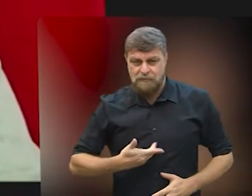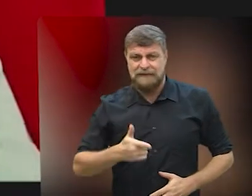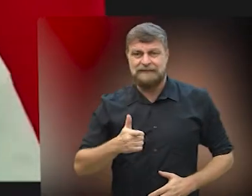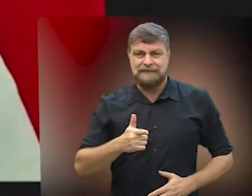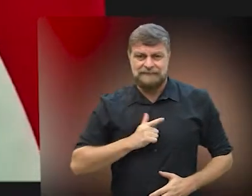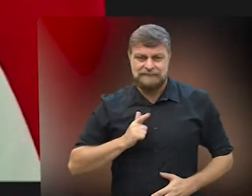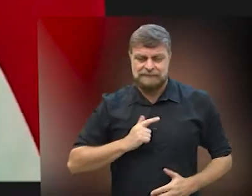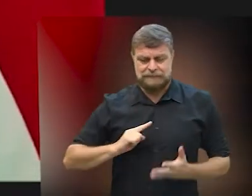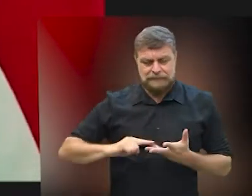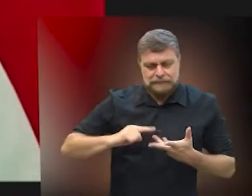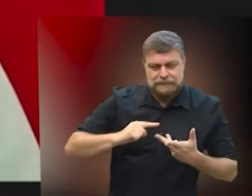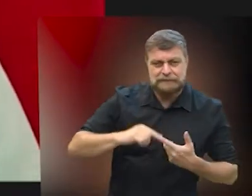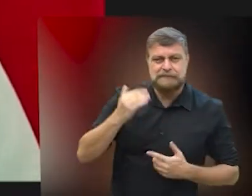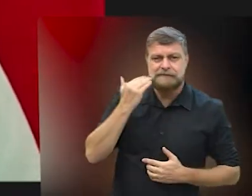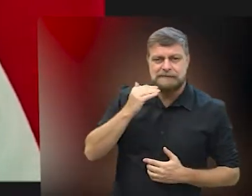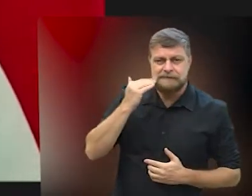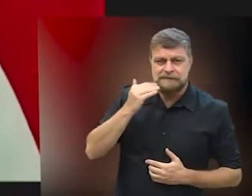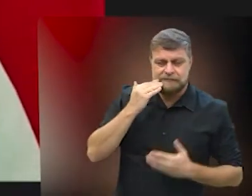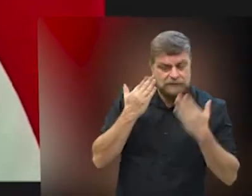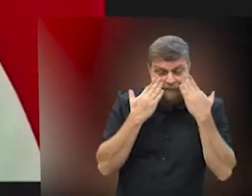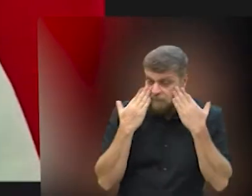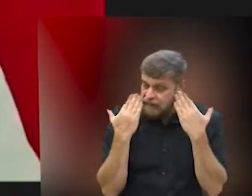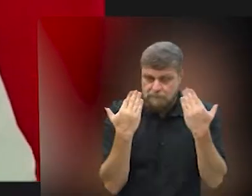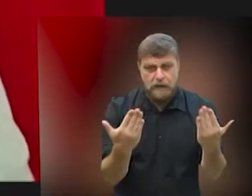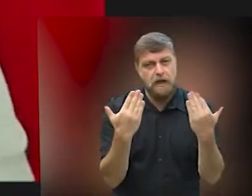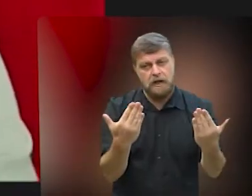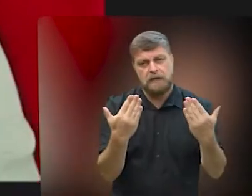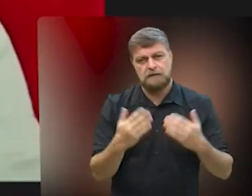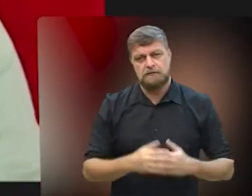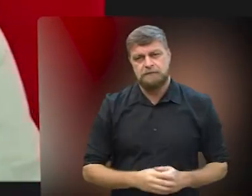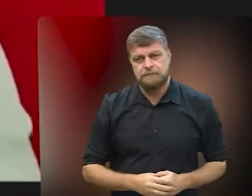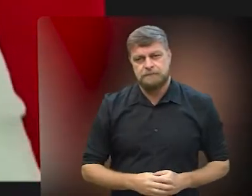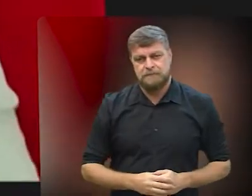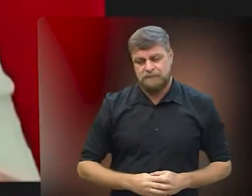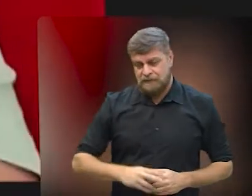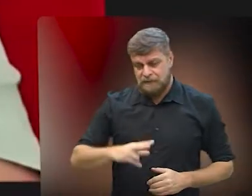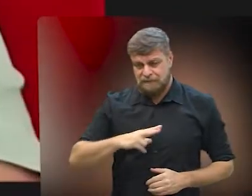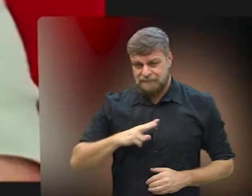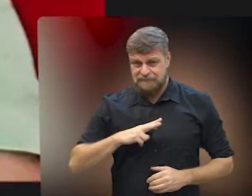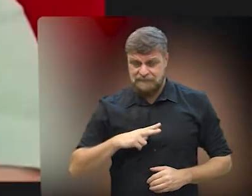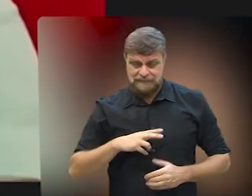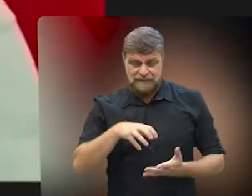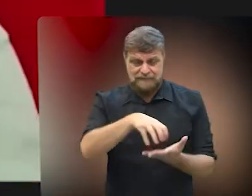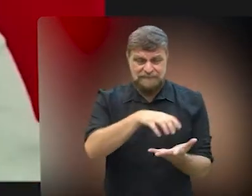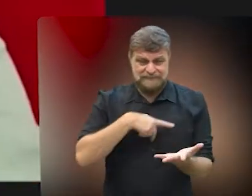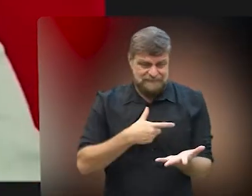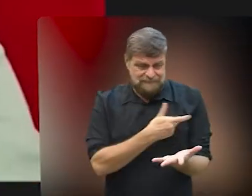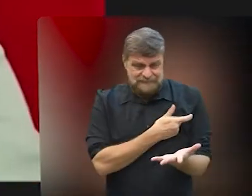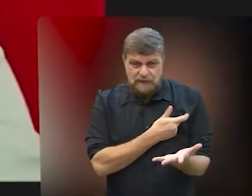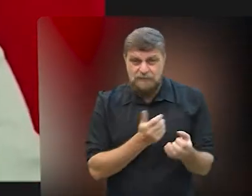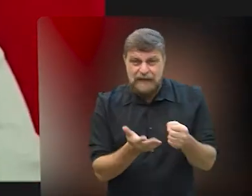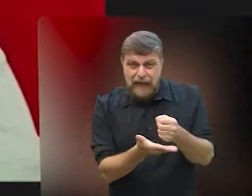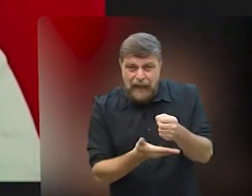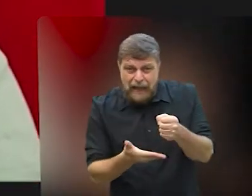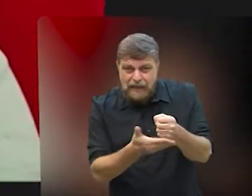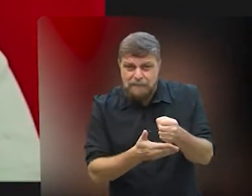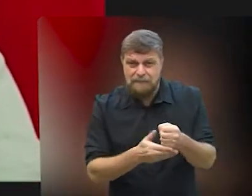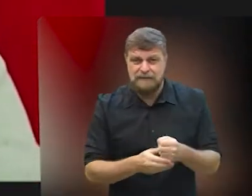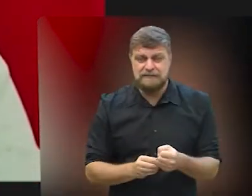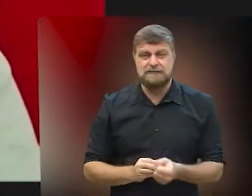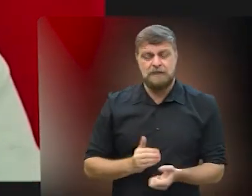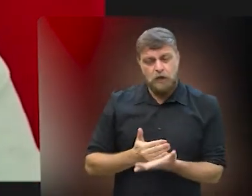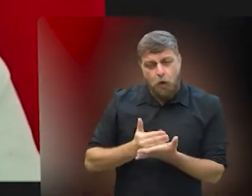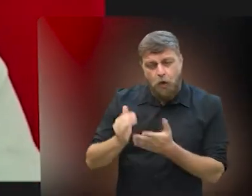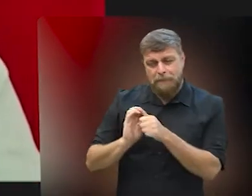rede têm as suas fragilidades muito, muito nitidamente reveladas, né? E particularmente na atenção primária, o que nós